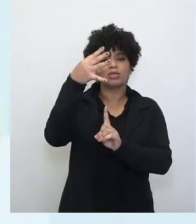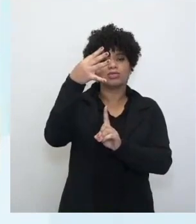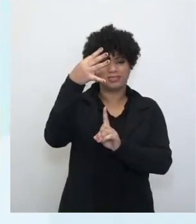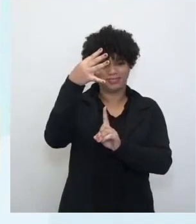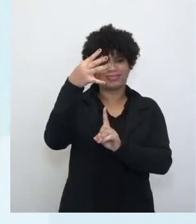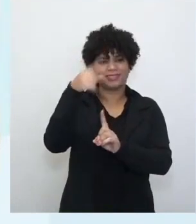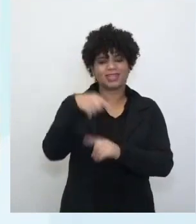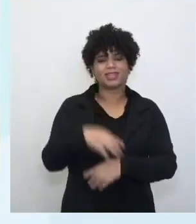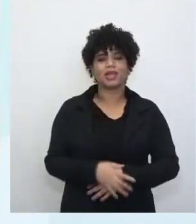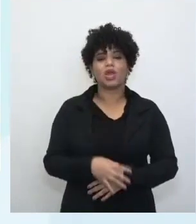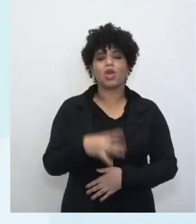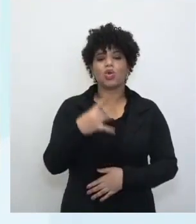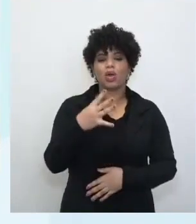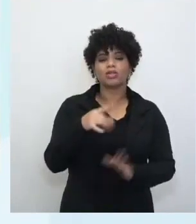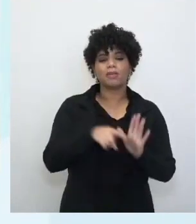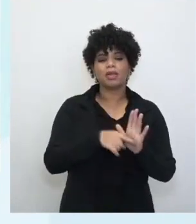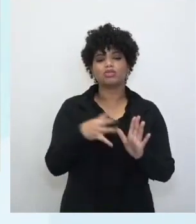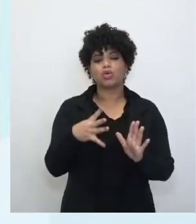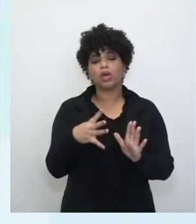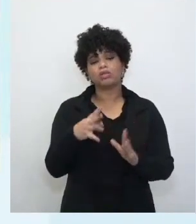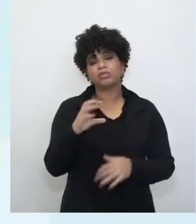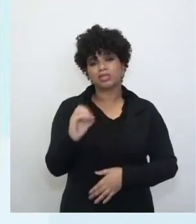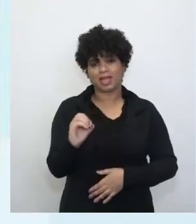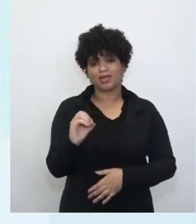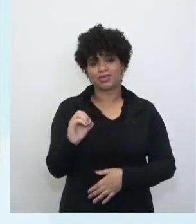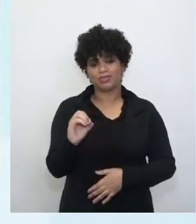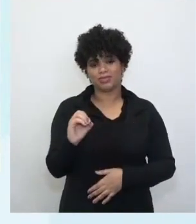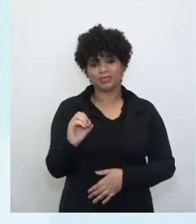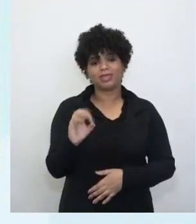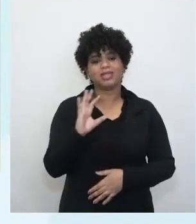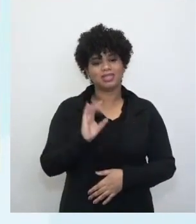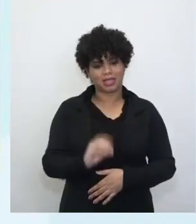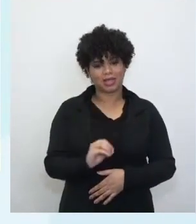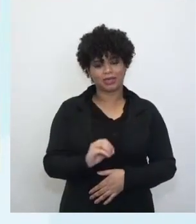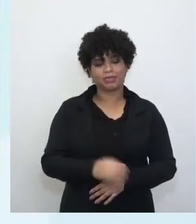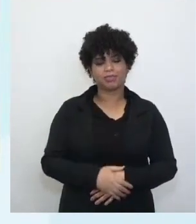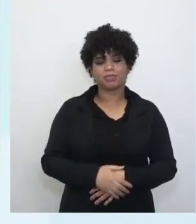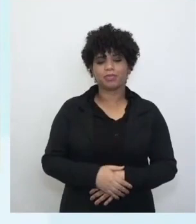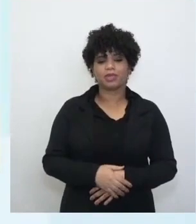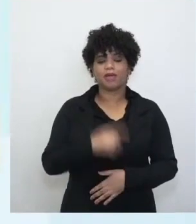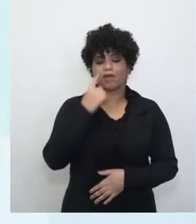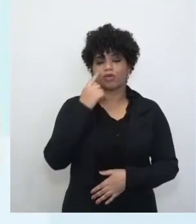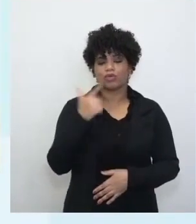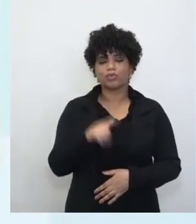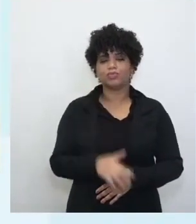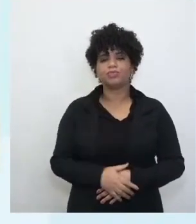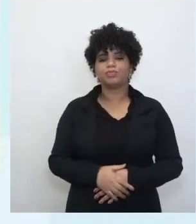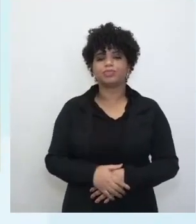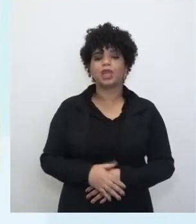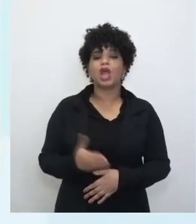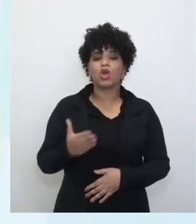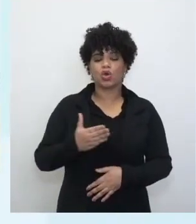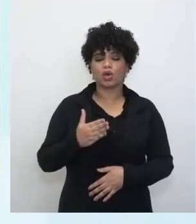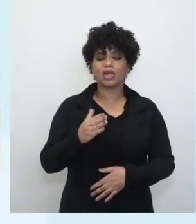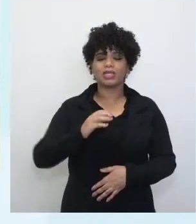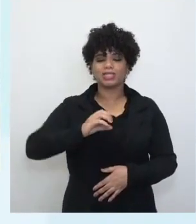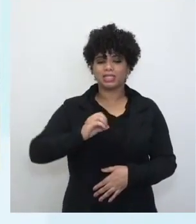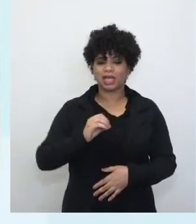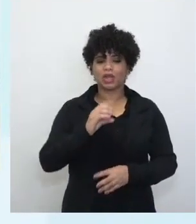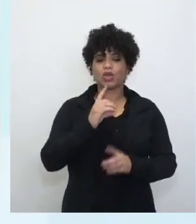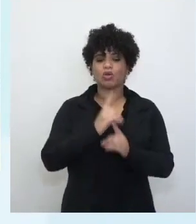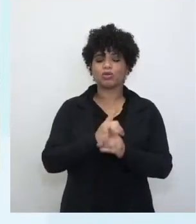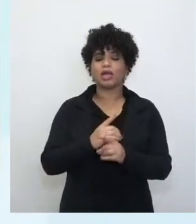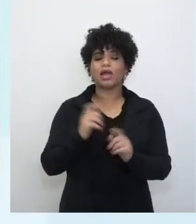4 dá 0. Obtive o 0, já descobri o meu segundo coeficiente. Tá bom. Agora, pego esse 0 que eu acabei de descobrir